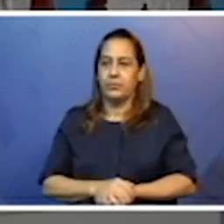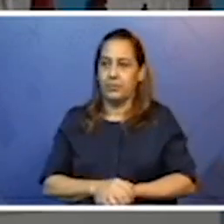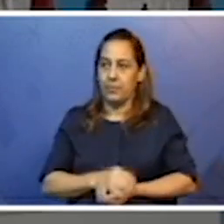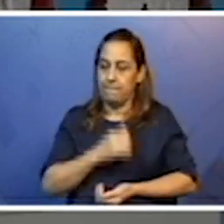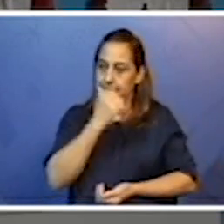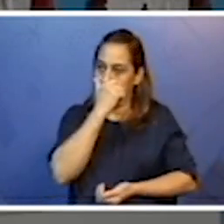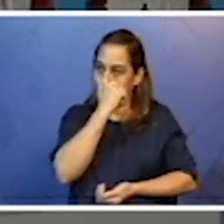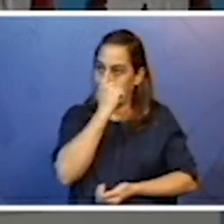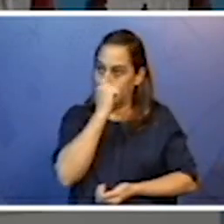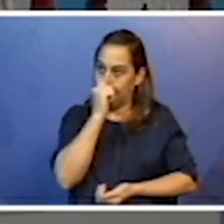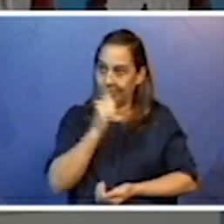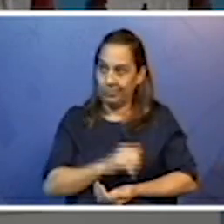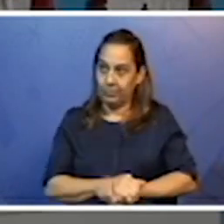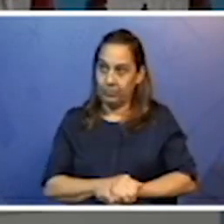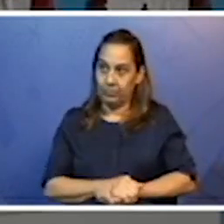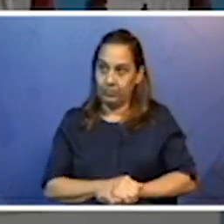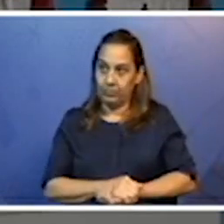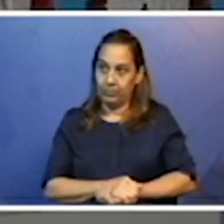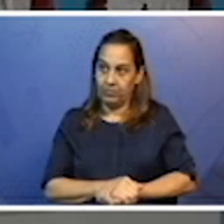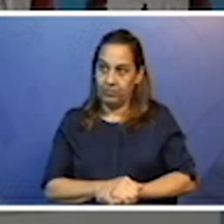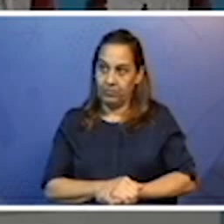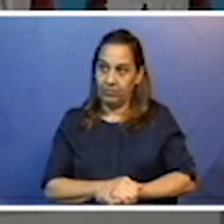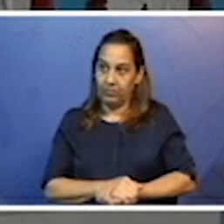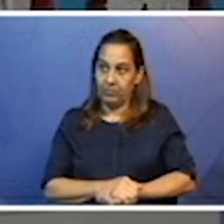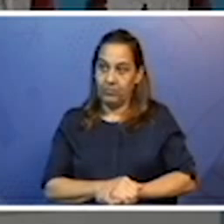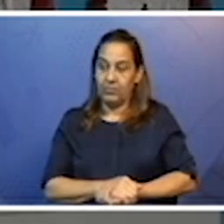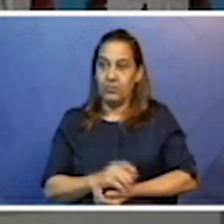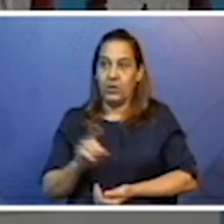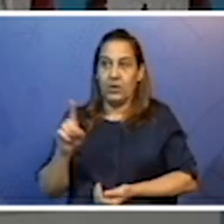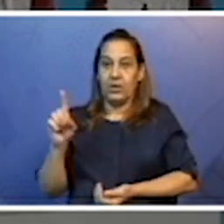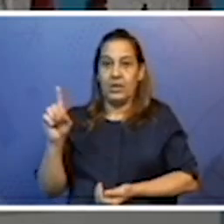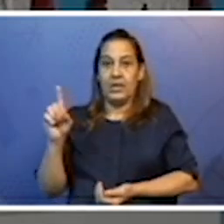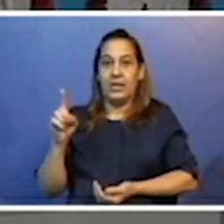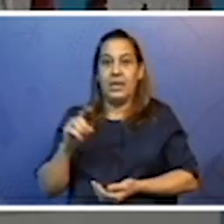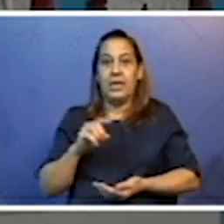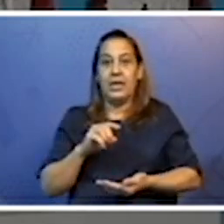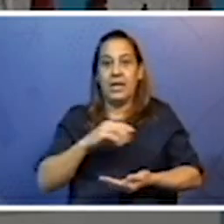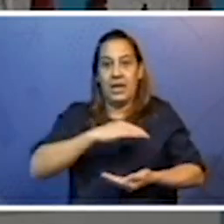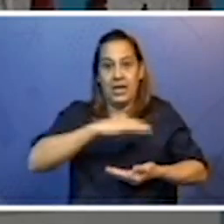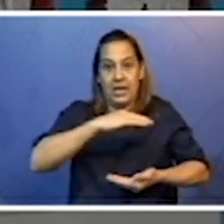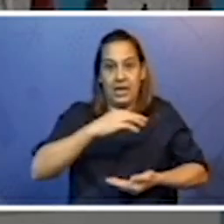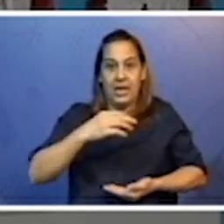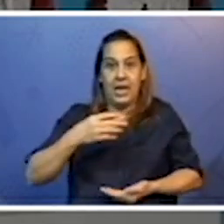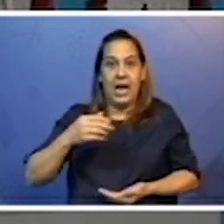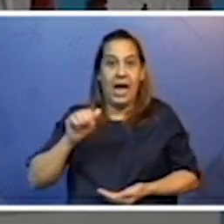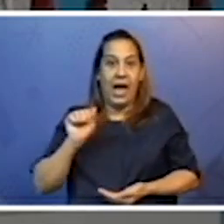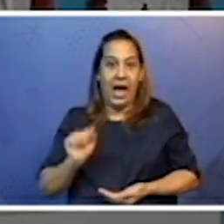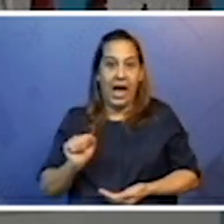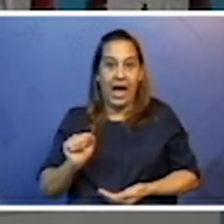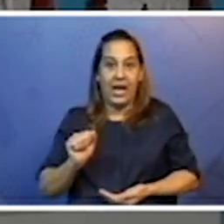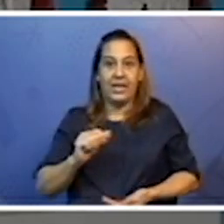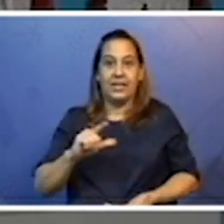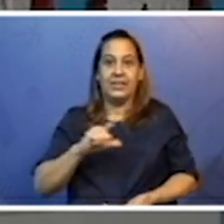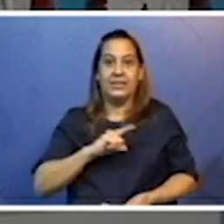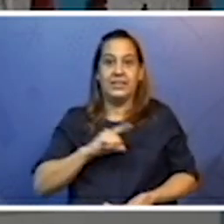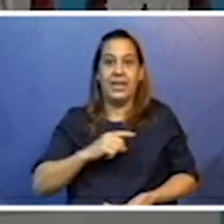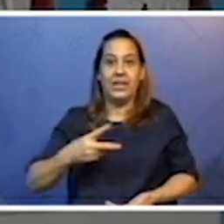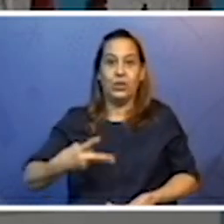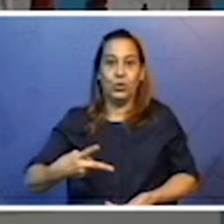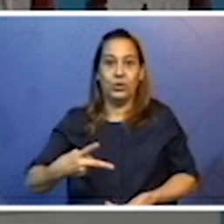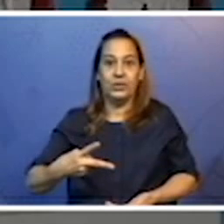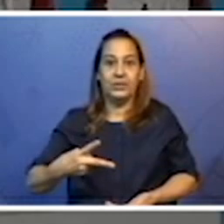acham? Vou dar uma dica. Esse aqui tem, esse recipiente tem 2 litros. E esse tem 2